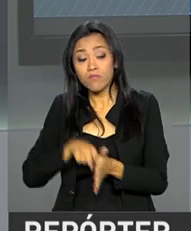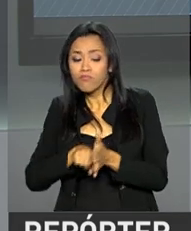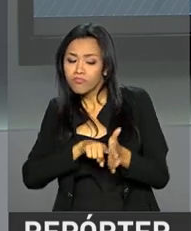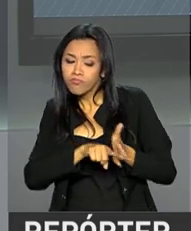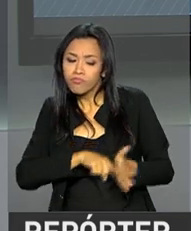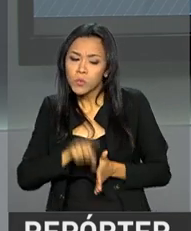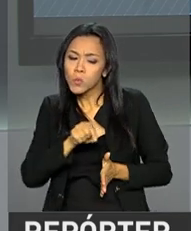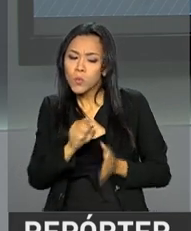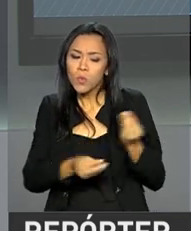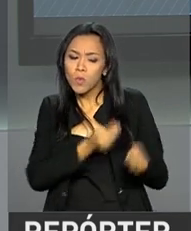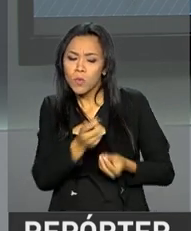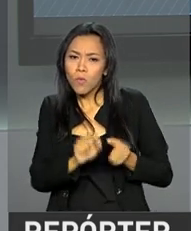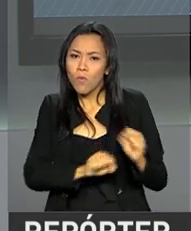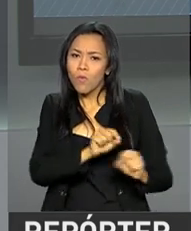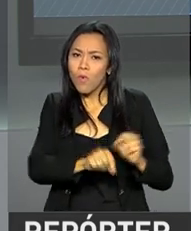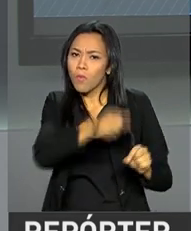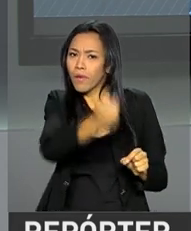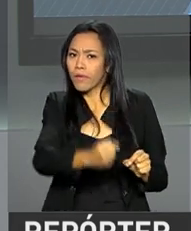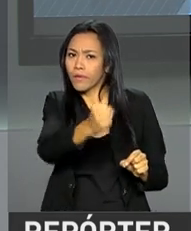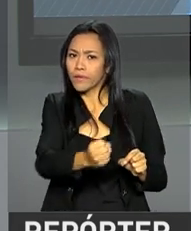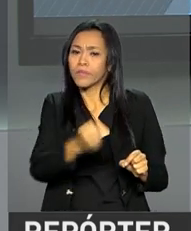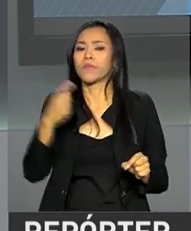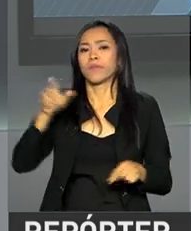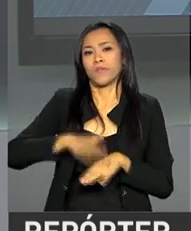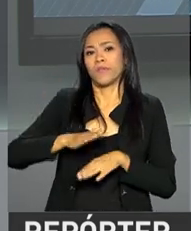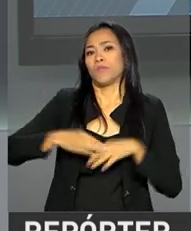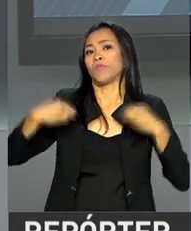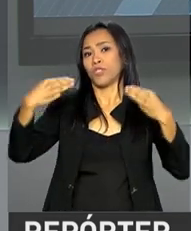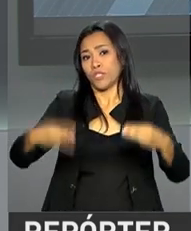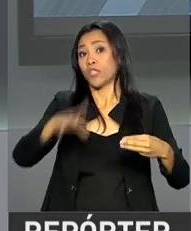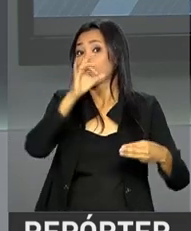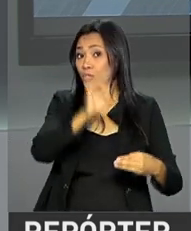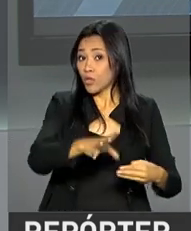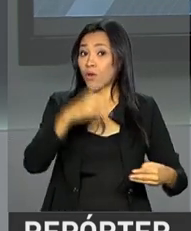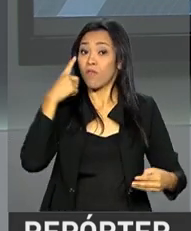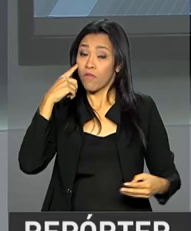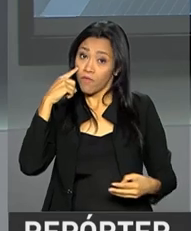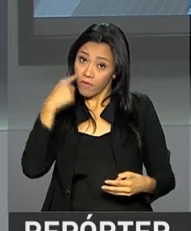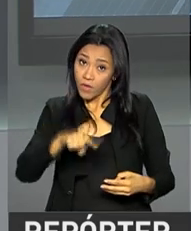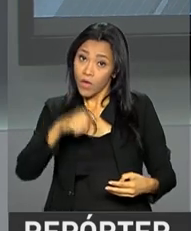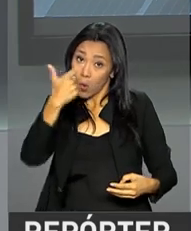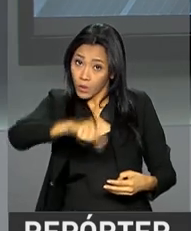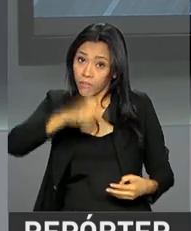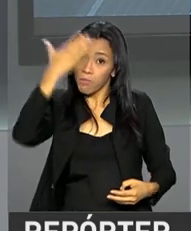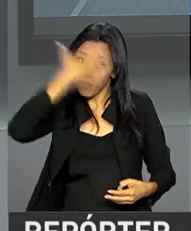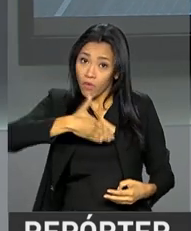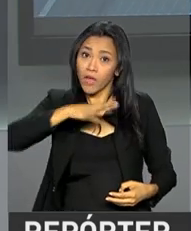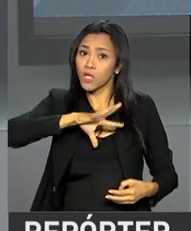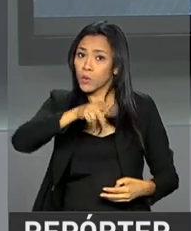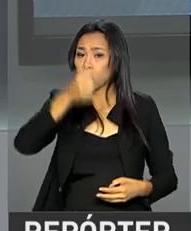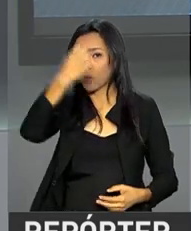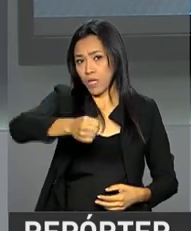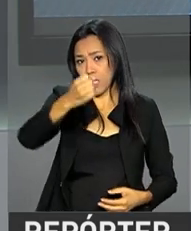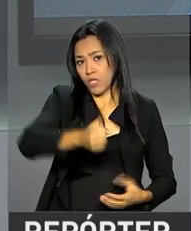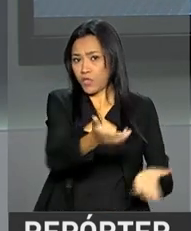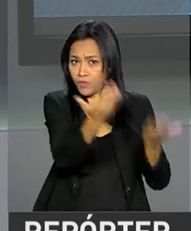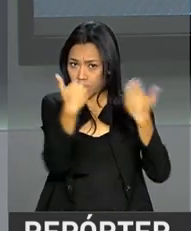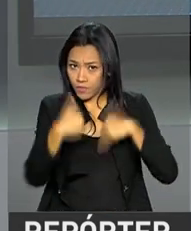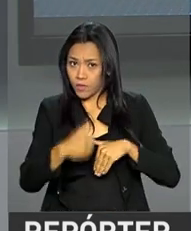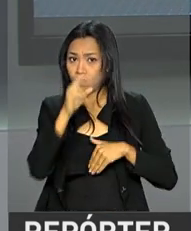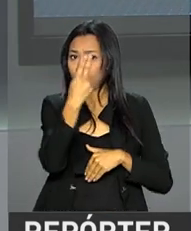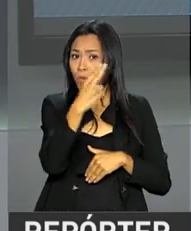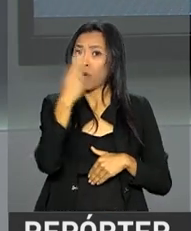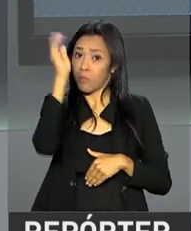do produto de acordo com o ministério a decisão só será revista se for comprovado que todo leite vindo do uruguai para o brasil